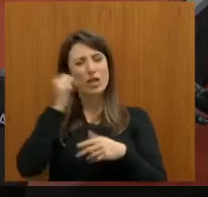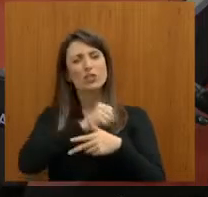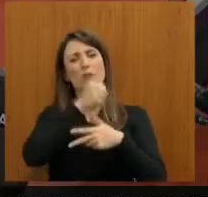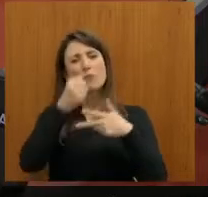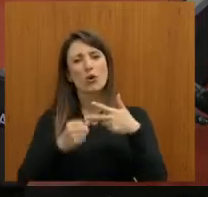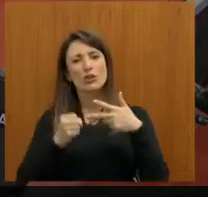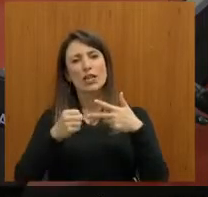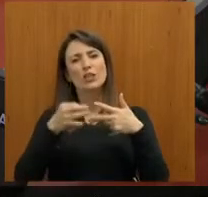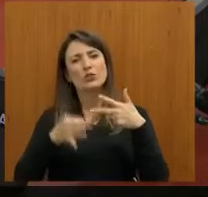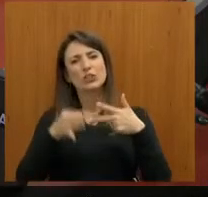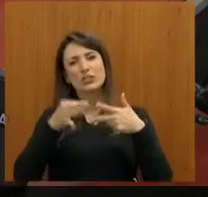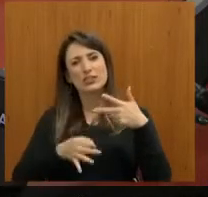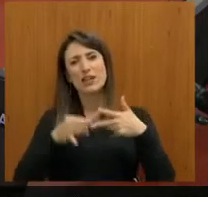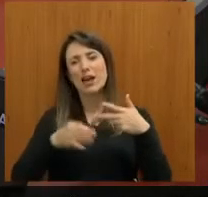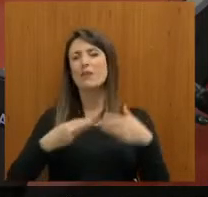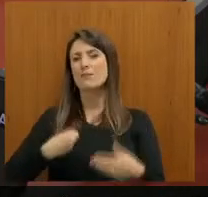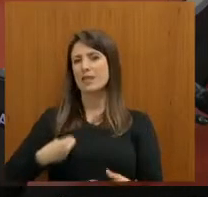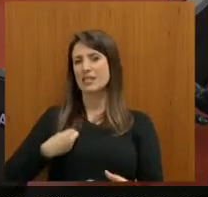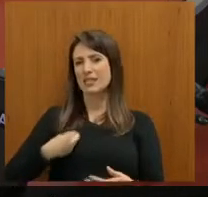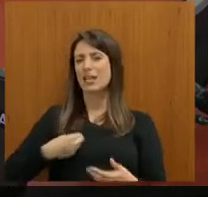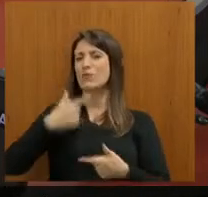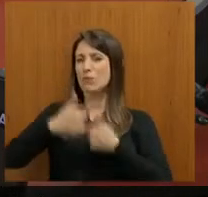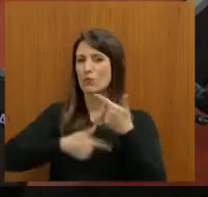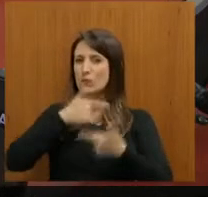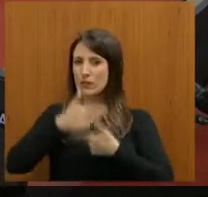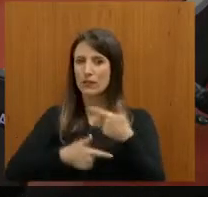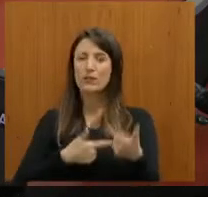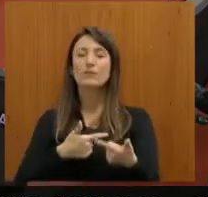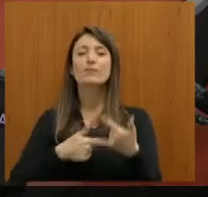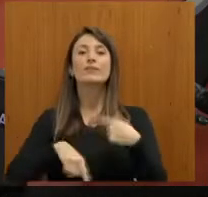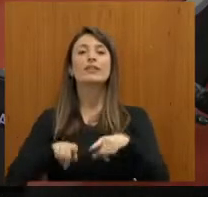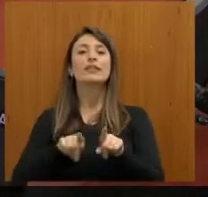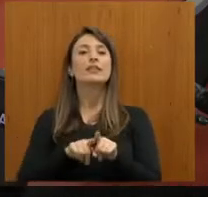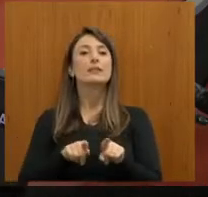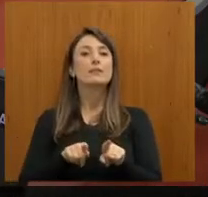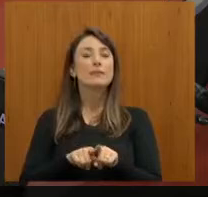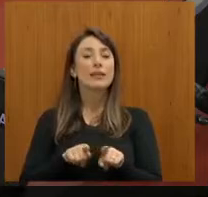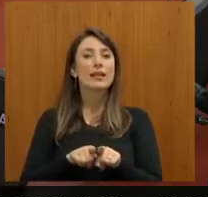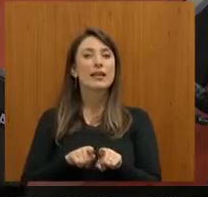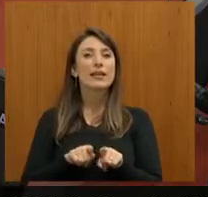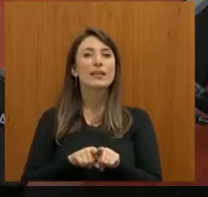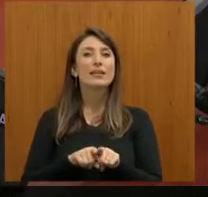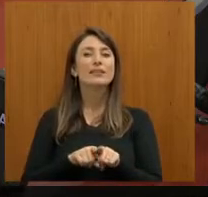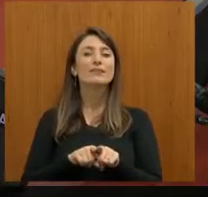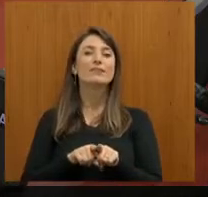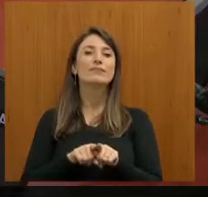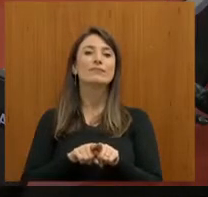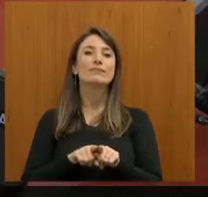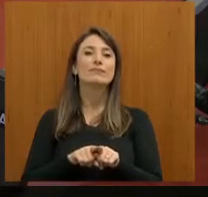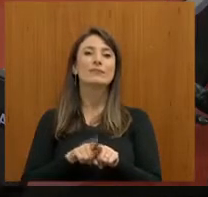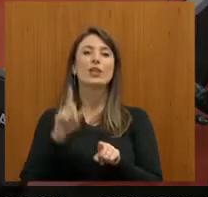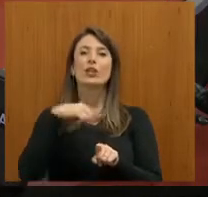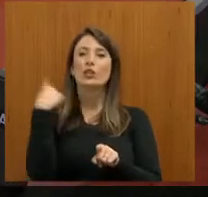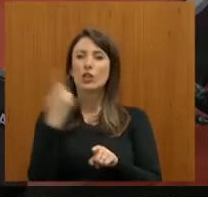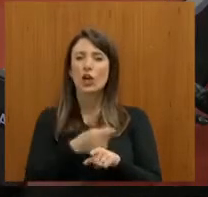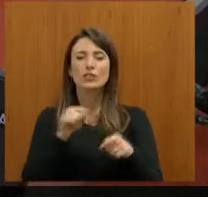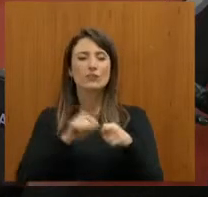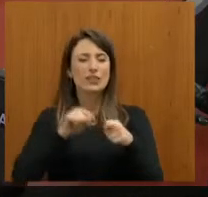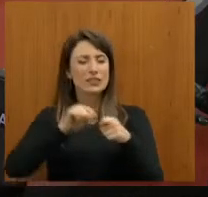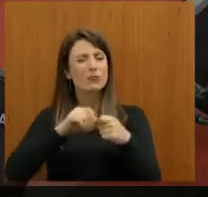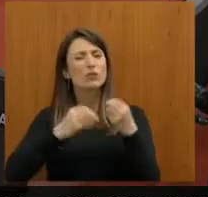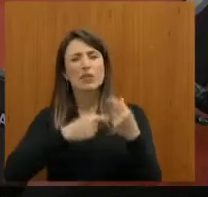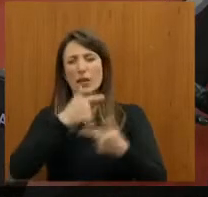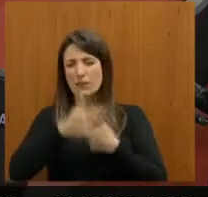aqui nessa luta e os trabalhos o e os trabalhos que nós estamos né fazendo hoje